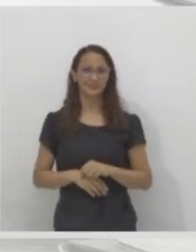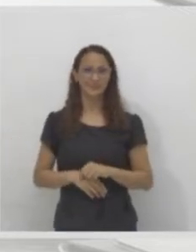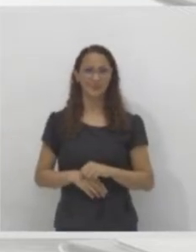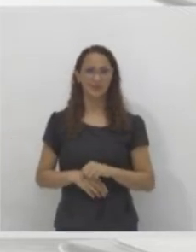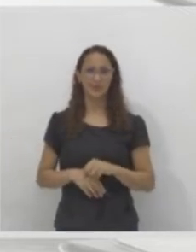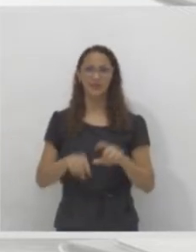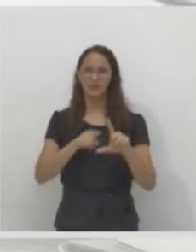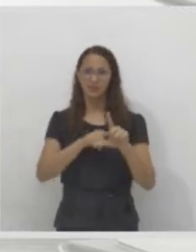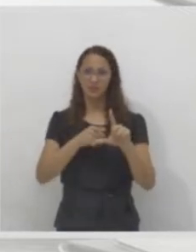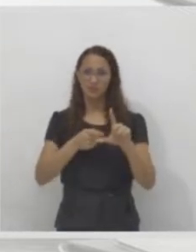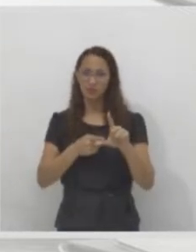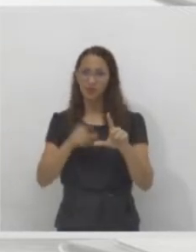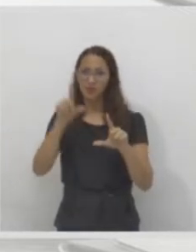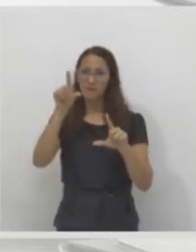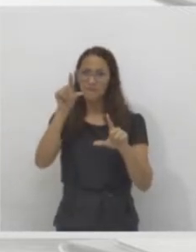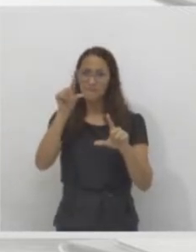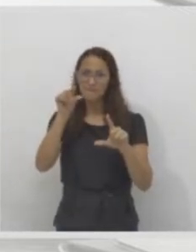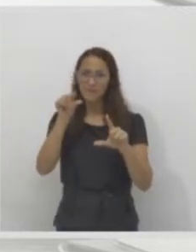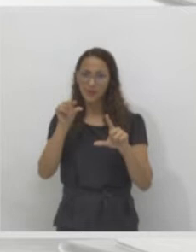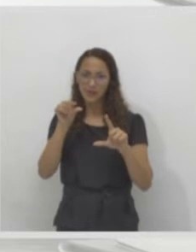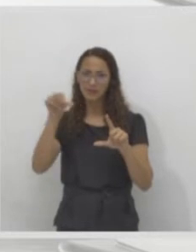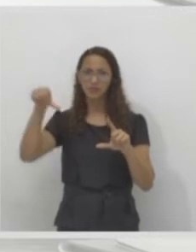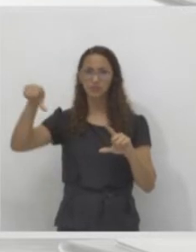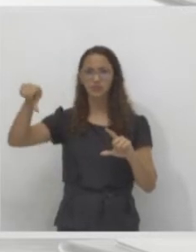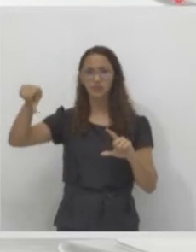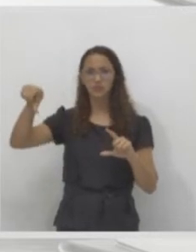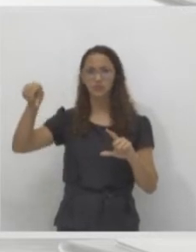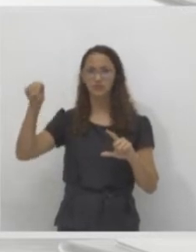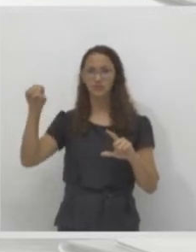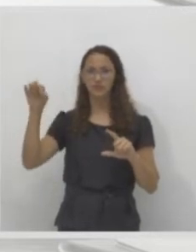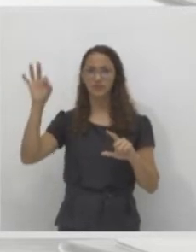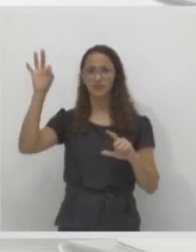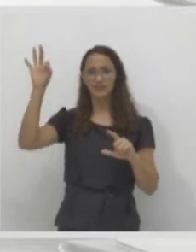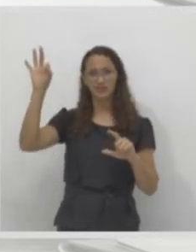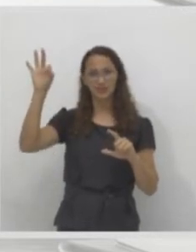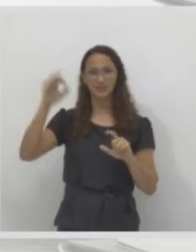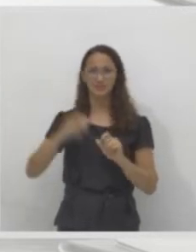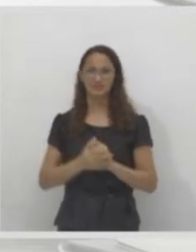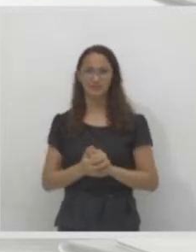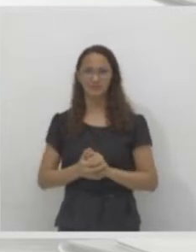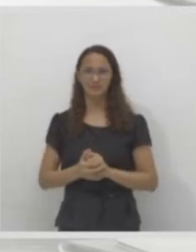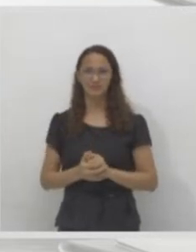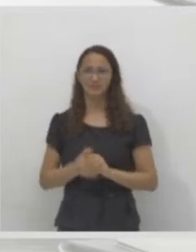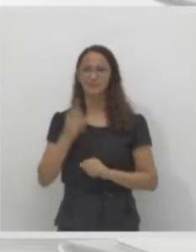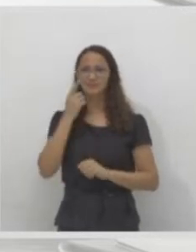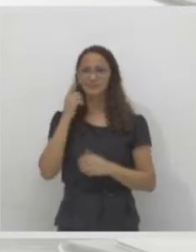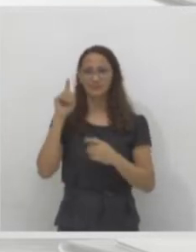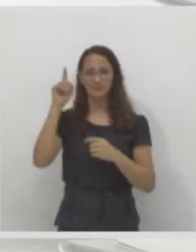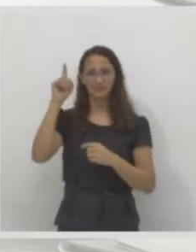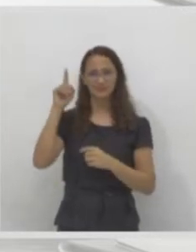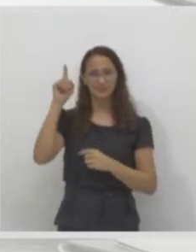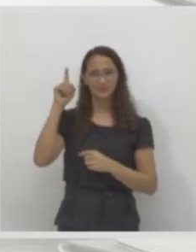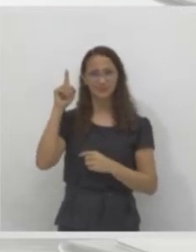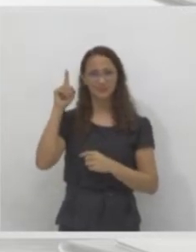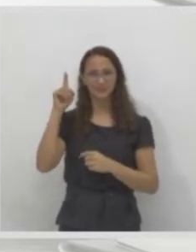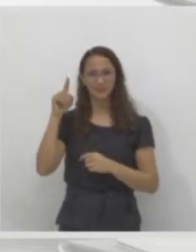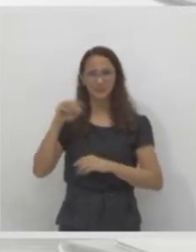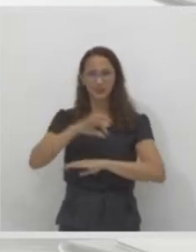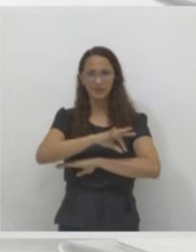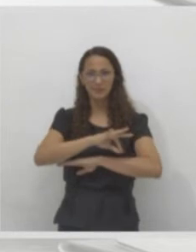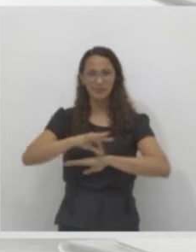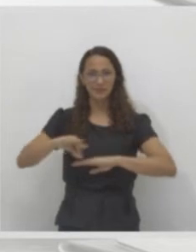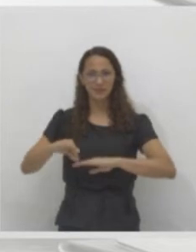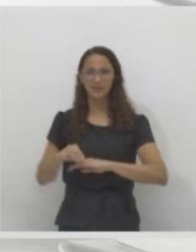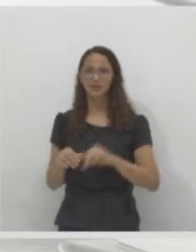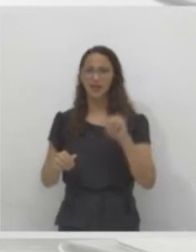precisam medir menos que 90. Então, acompanhem como é a leitura matemática. Medida do